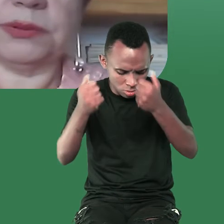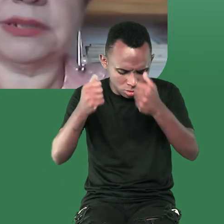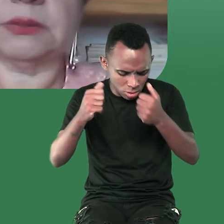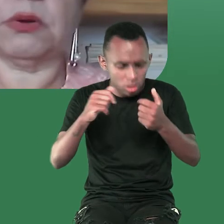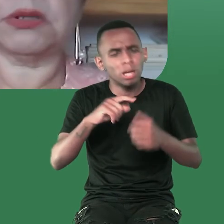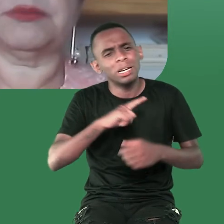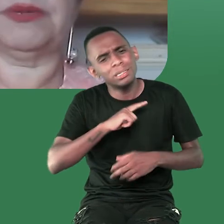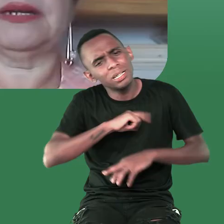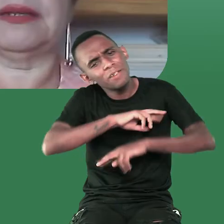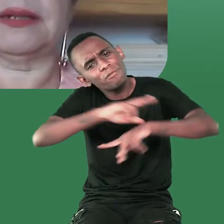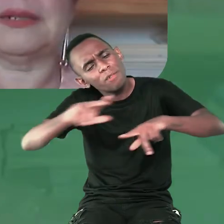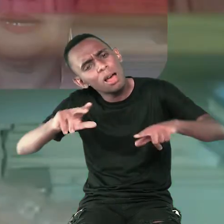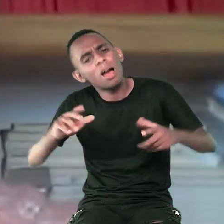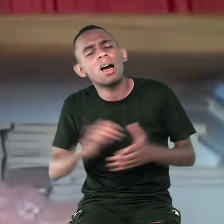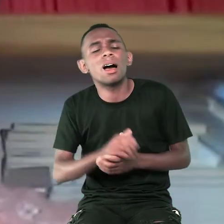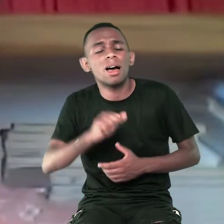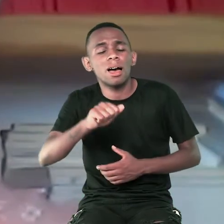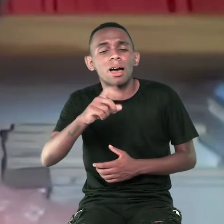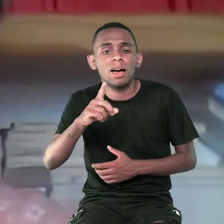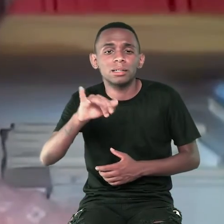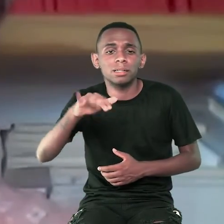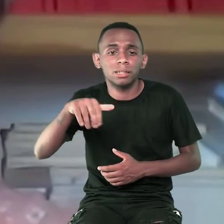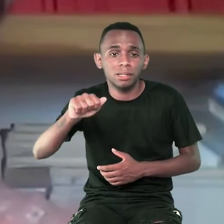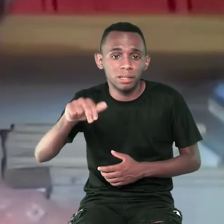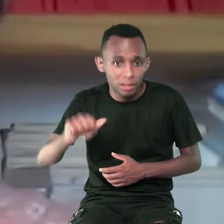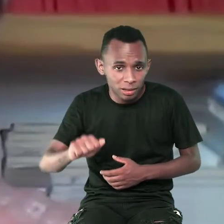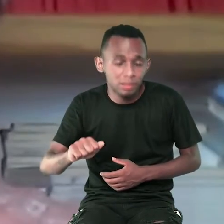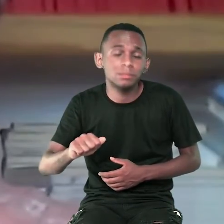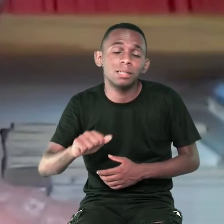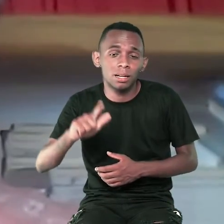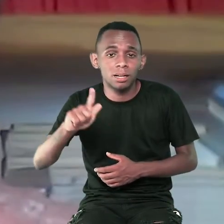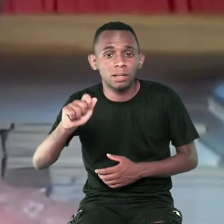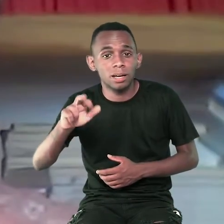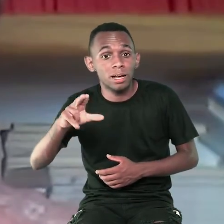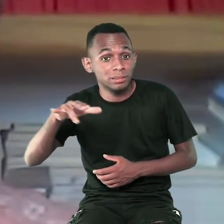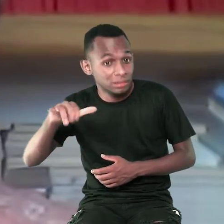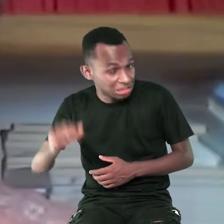né, muitas, eu gosto também da Adriane Garcia, daqui,